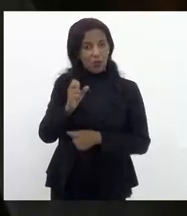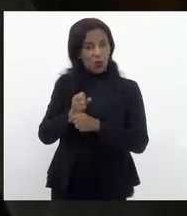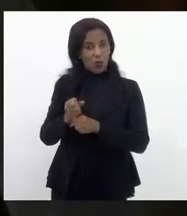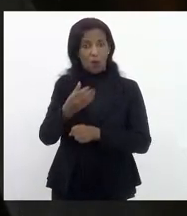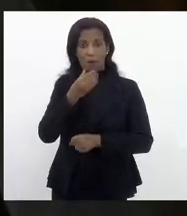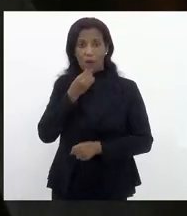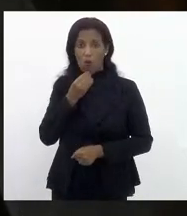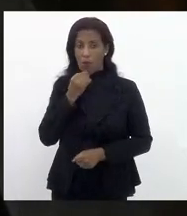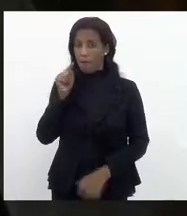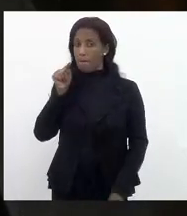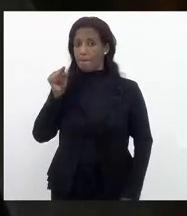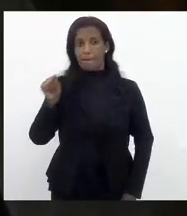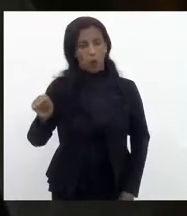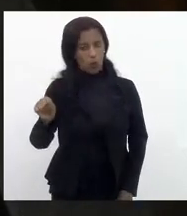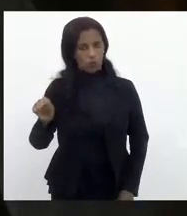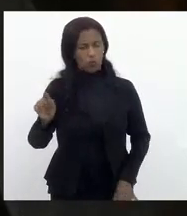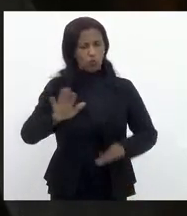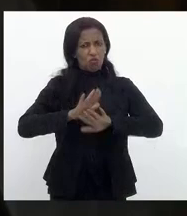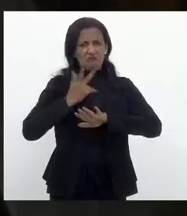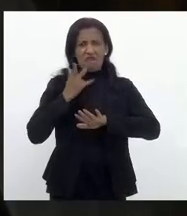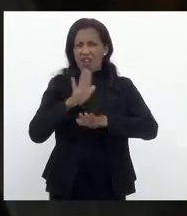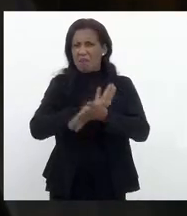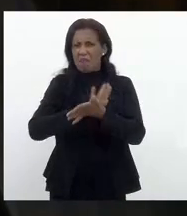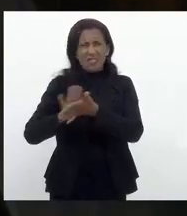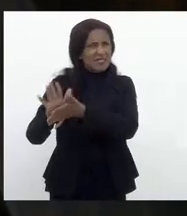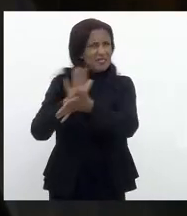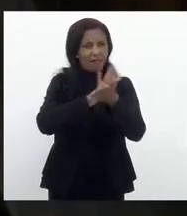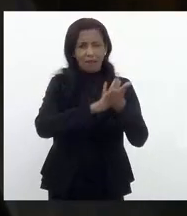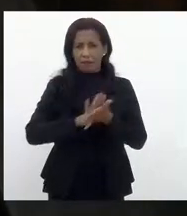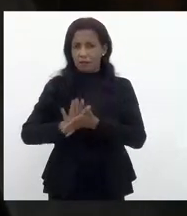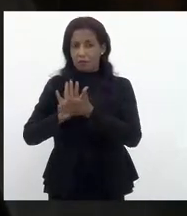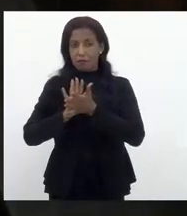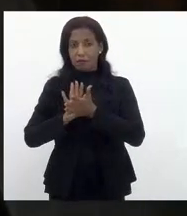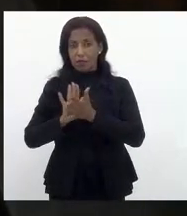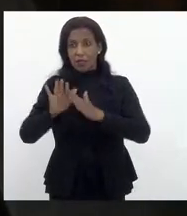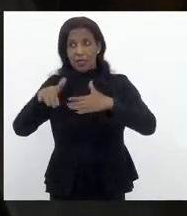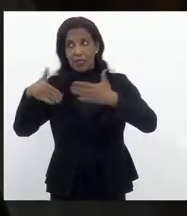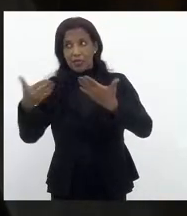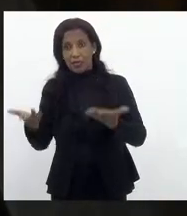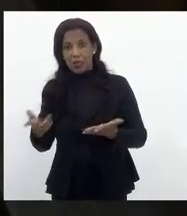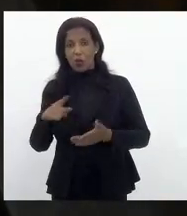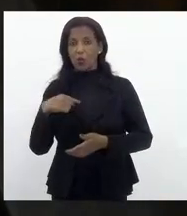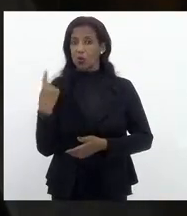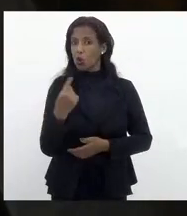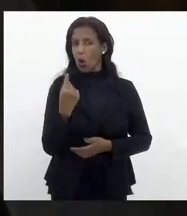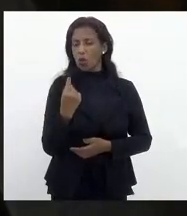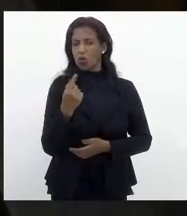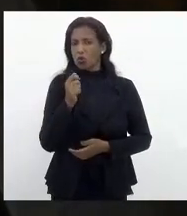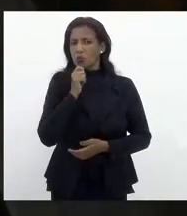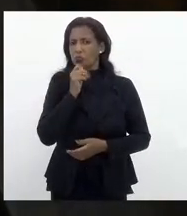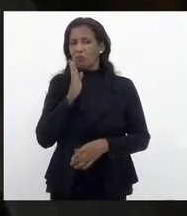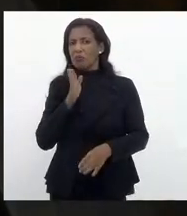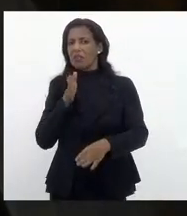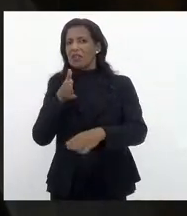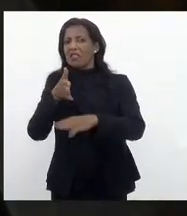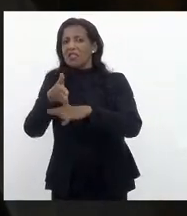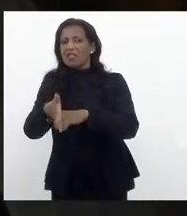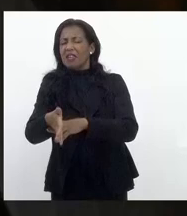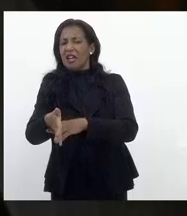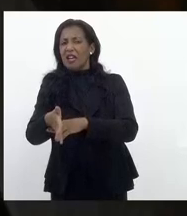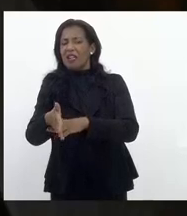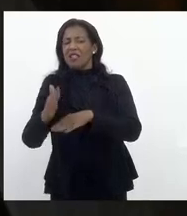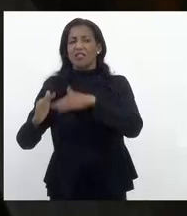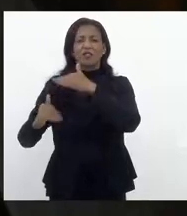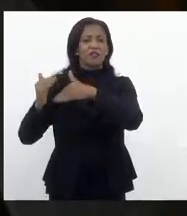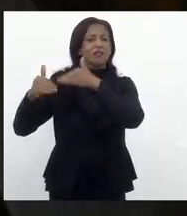homem. Não fala mais nada então nós não temos que entrar e